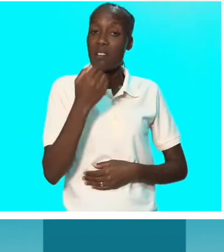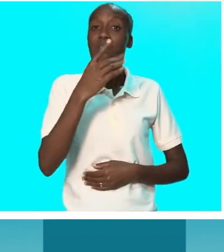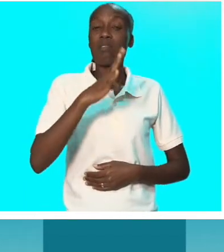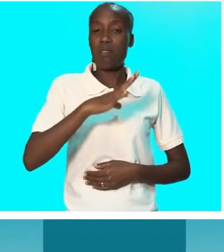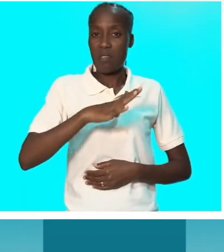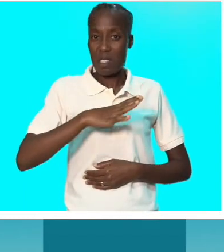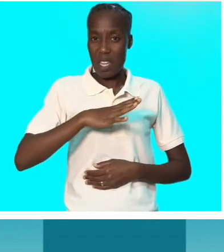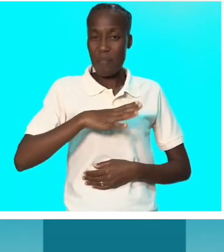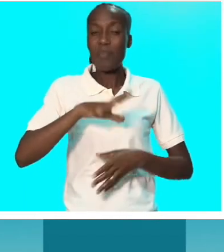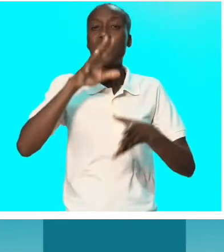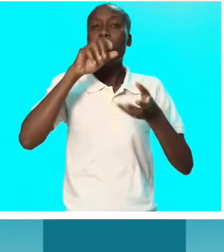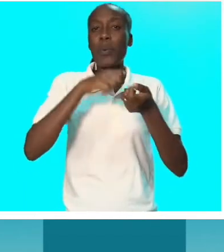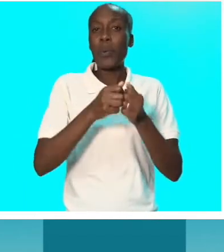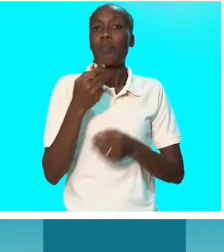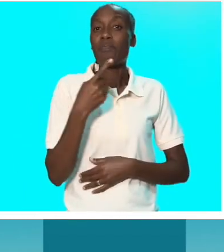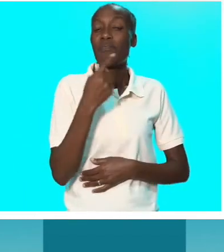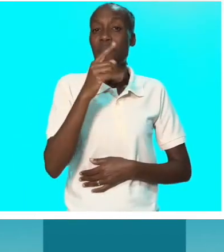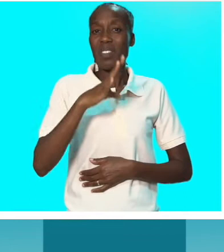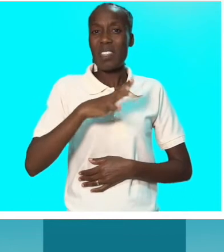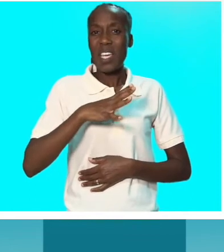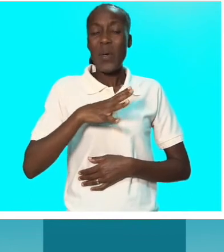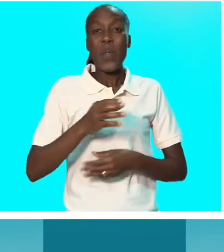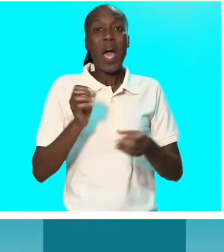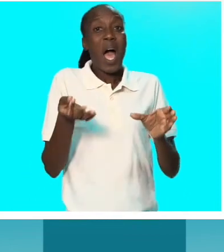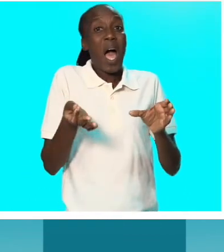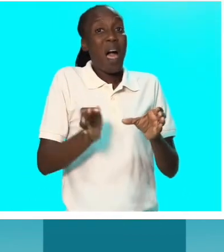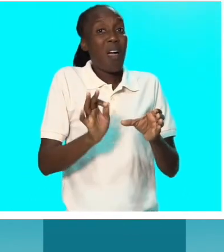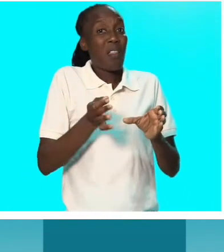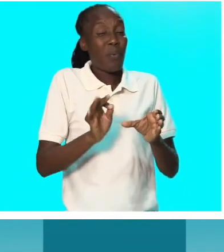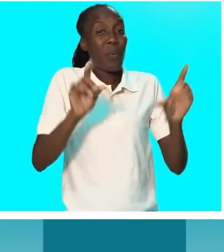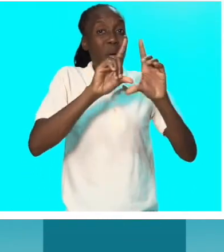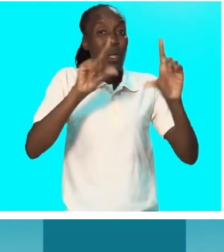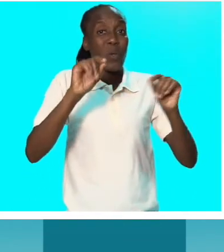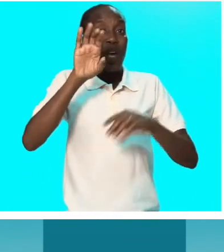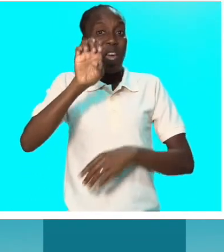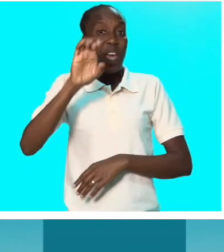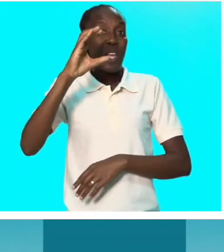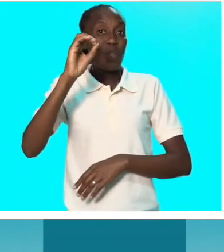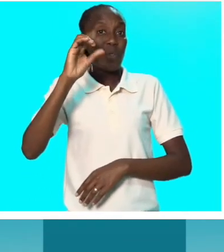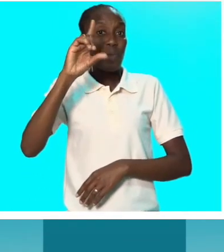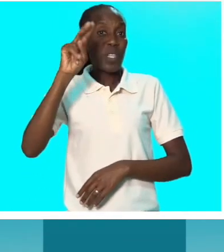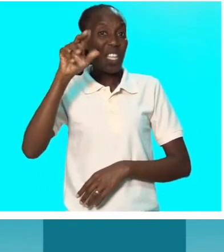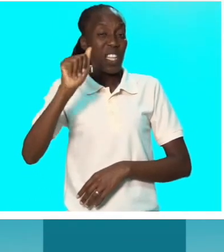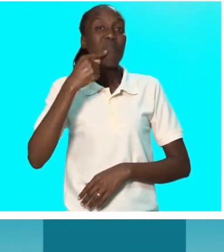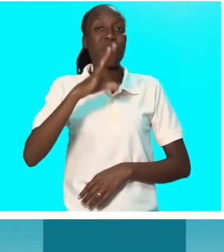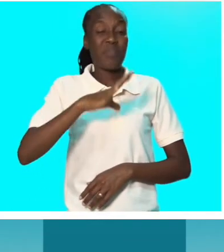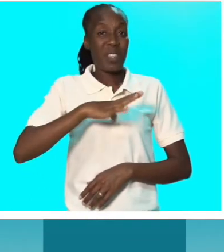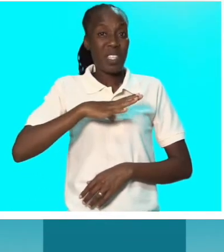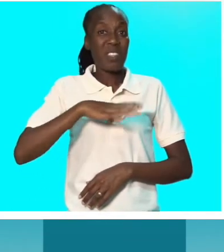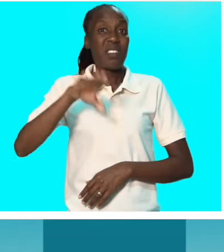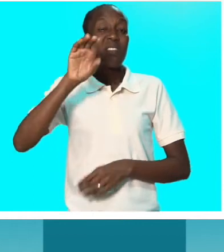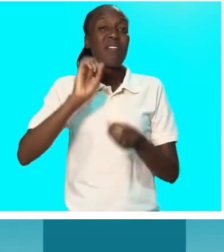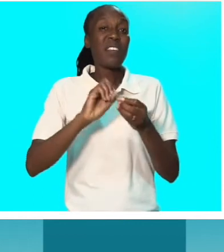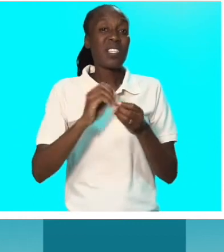que determina que a produção de insulina, ela não ocorre adequadamente. Não ocorrendo a